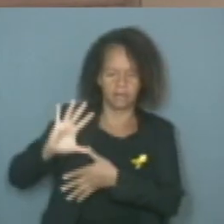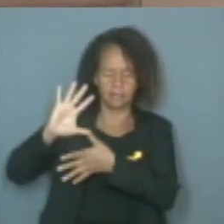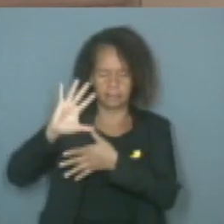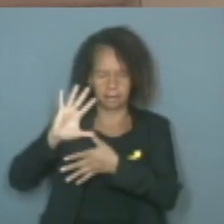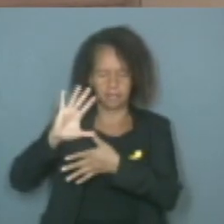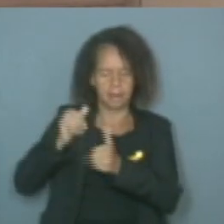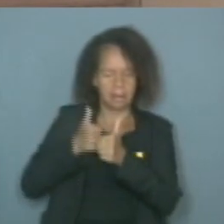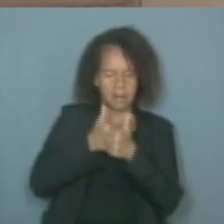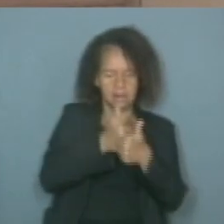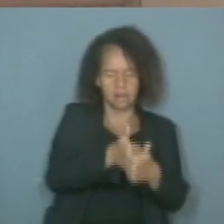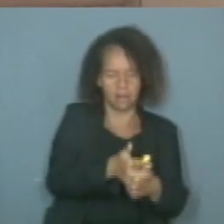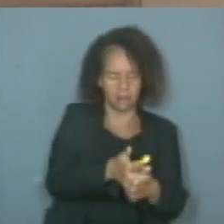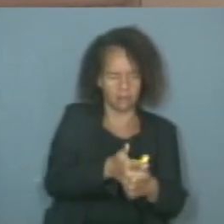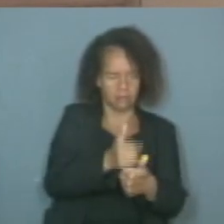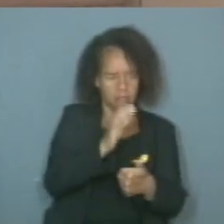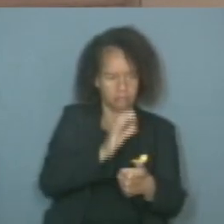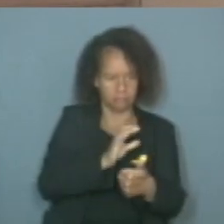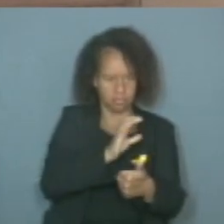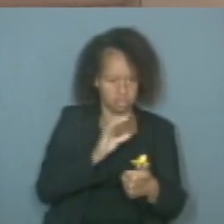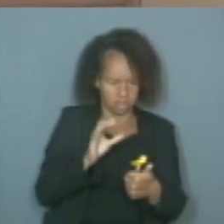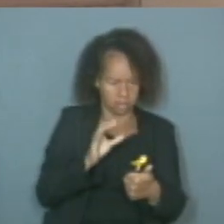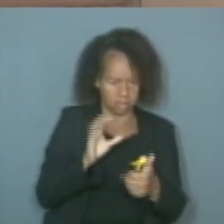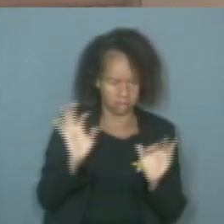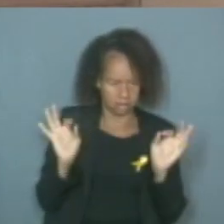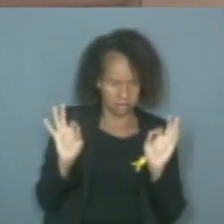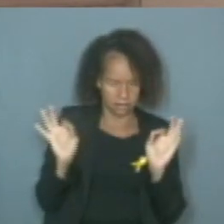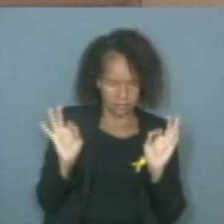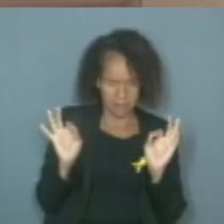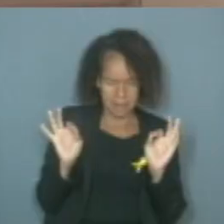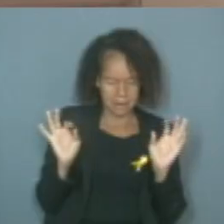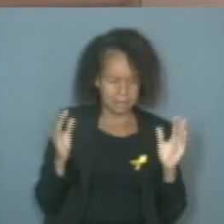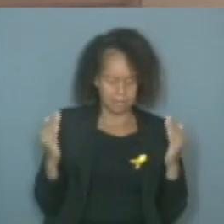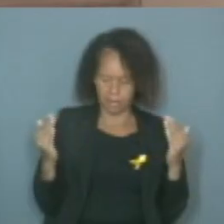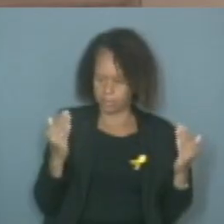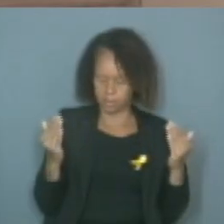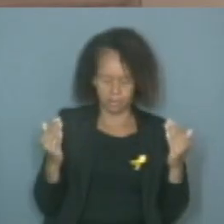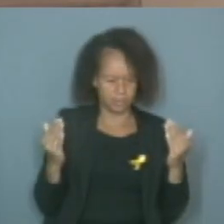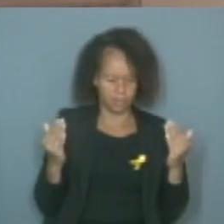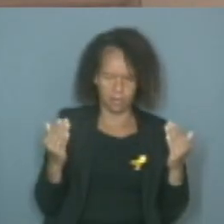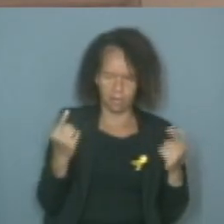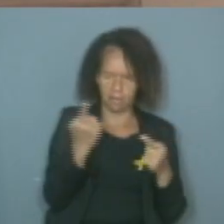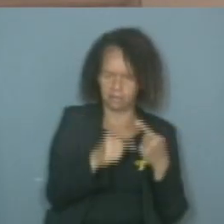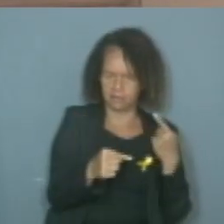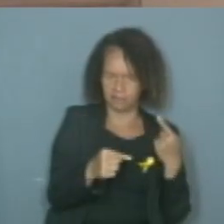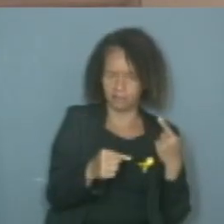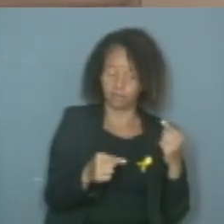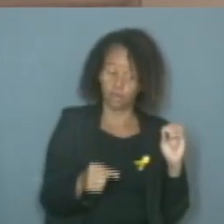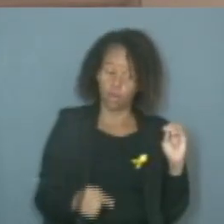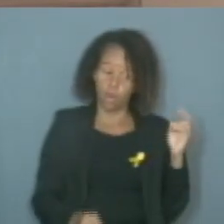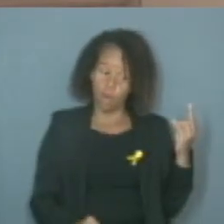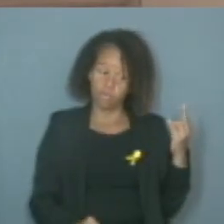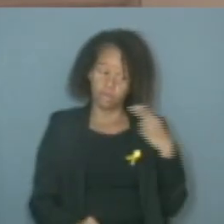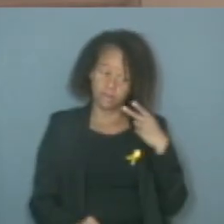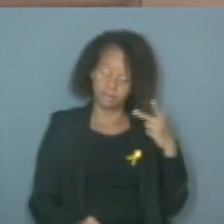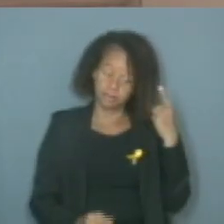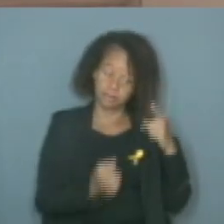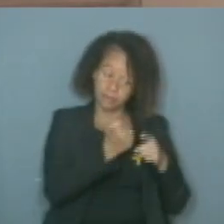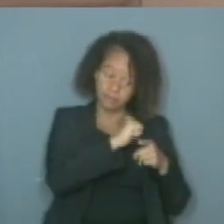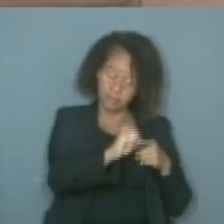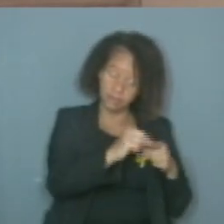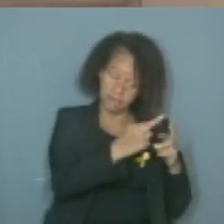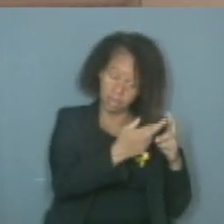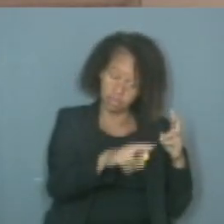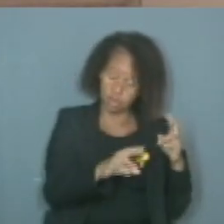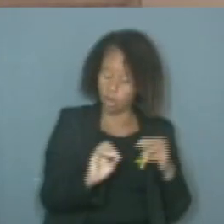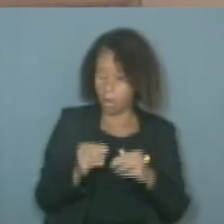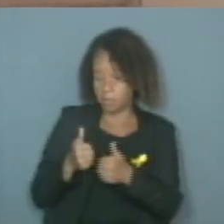perseguem cristãos? Ou não? Ou é diferente também? Então, uma coisa não combina com a outra, né? Ou você defende a liberdade religiosa, ou